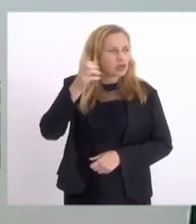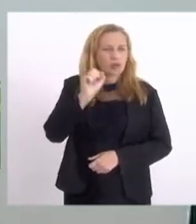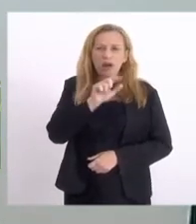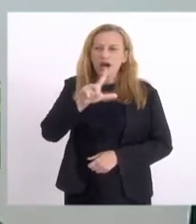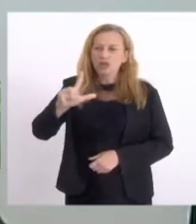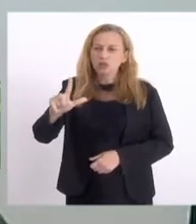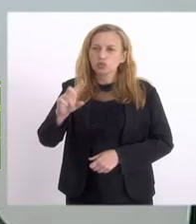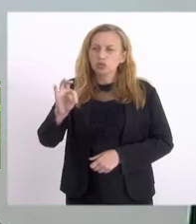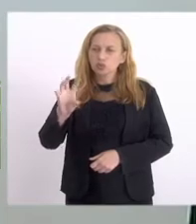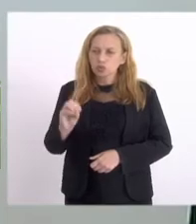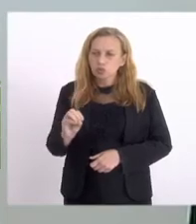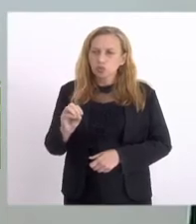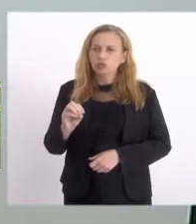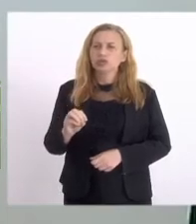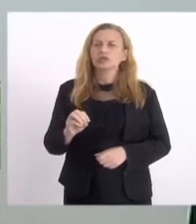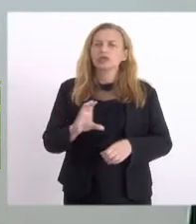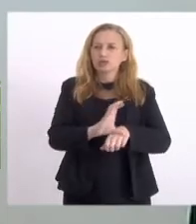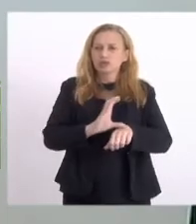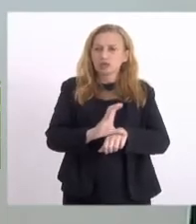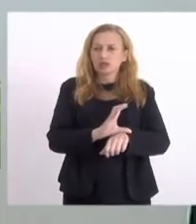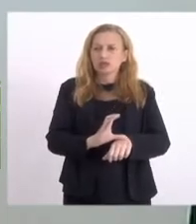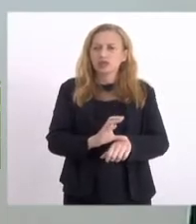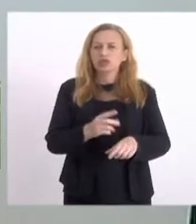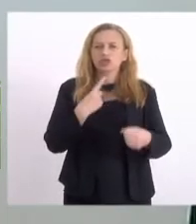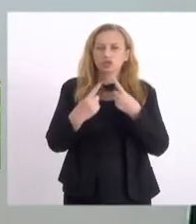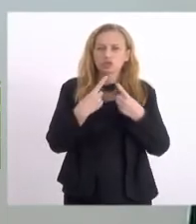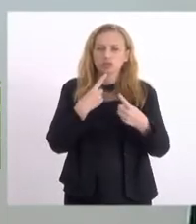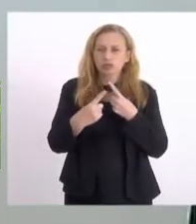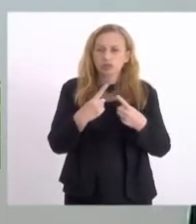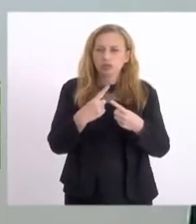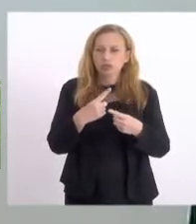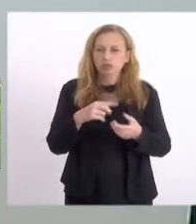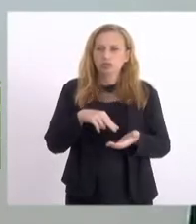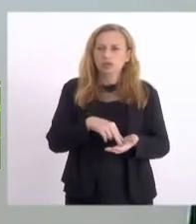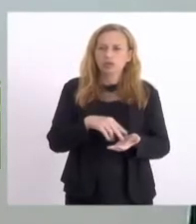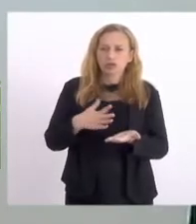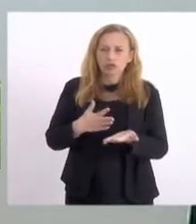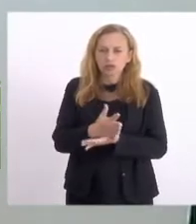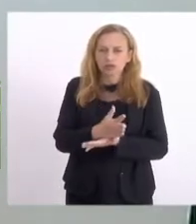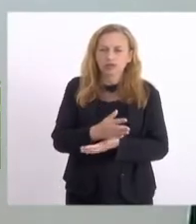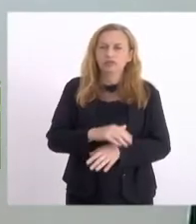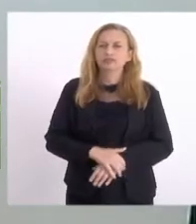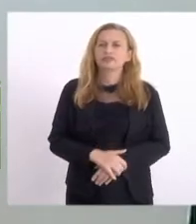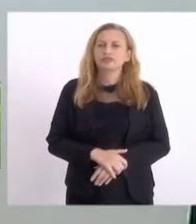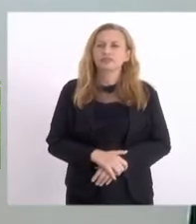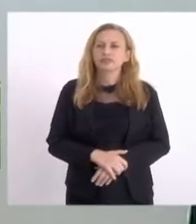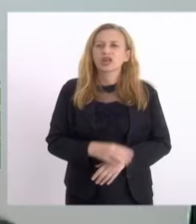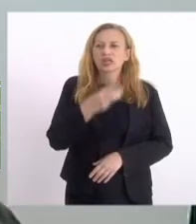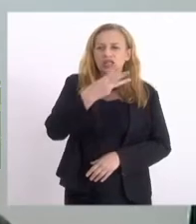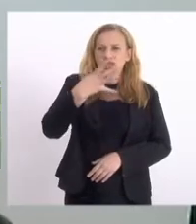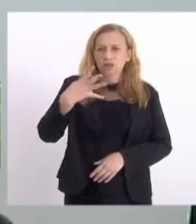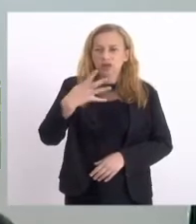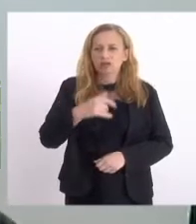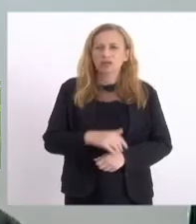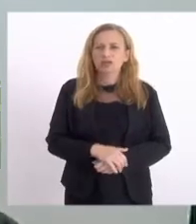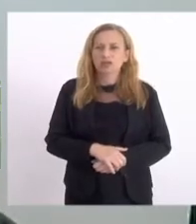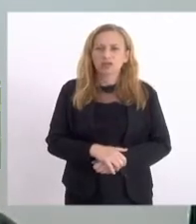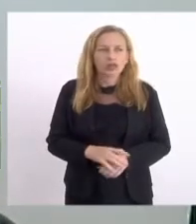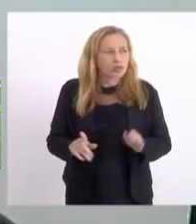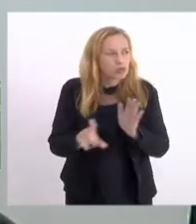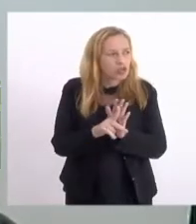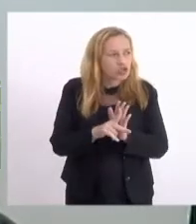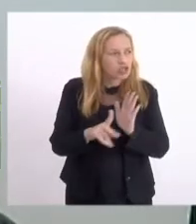parecer pela constitucionalidade. Em discussão, votação aprovada. 34. Projeto de